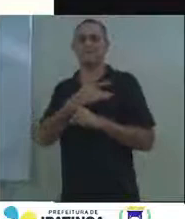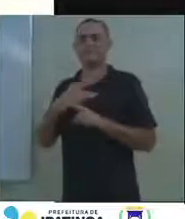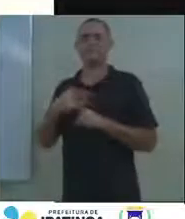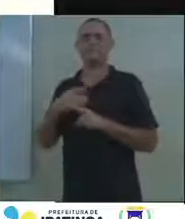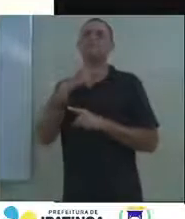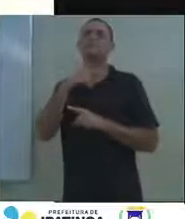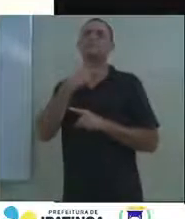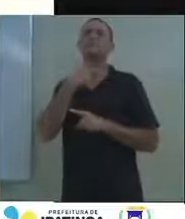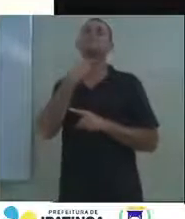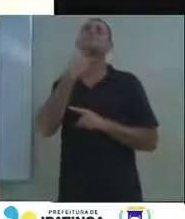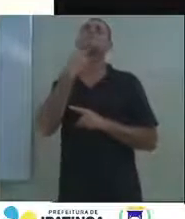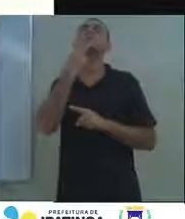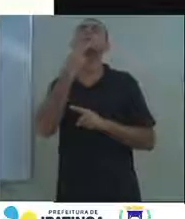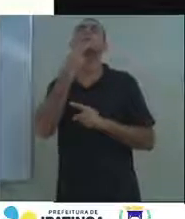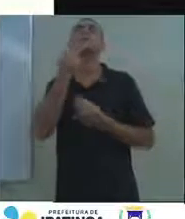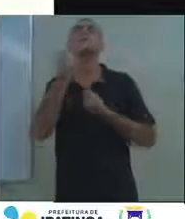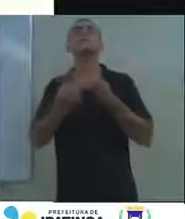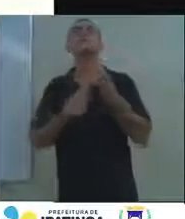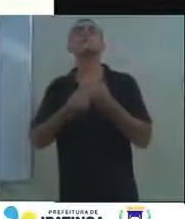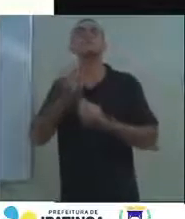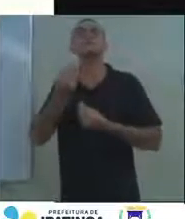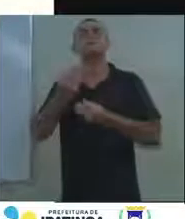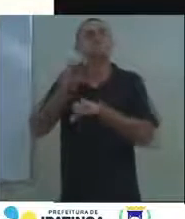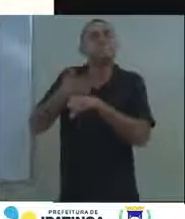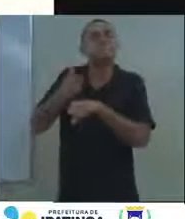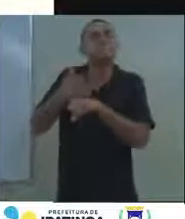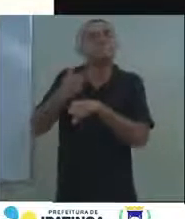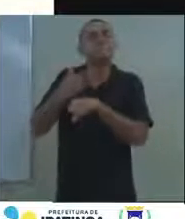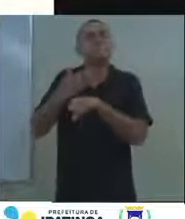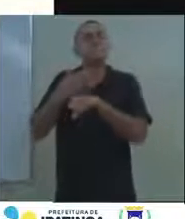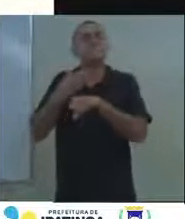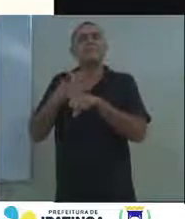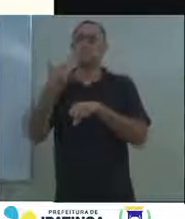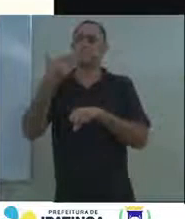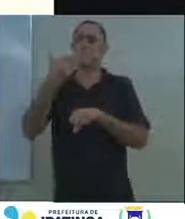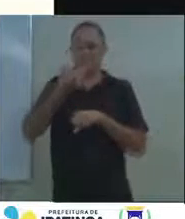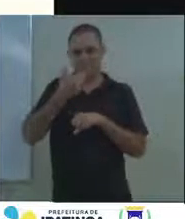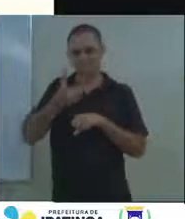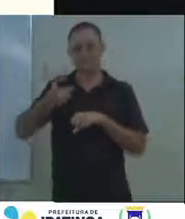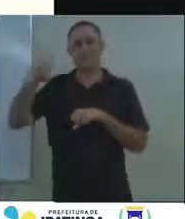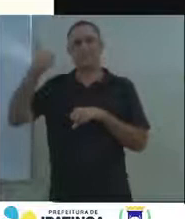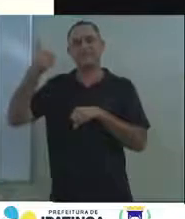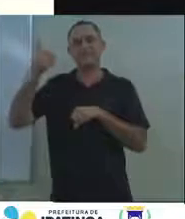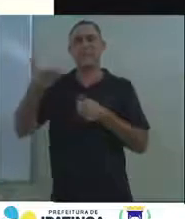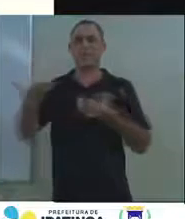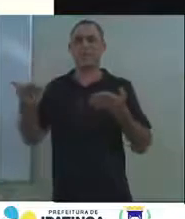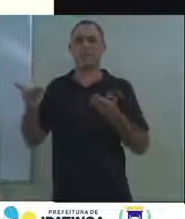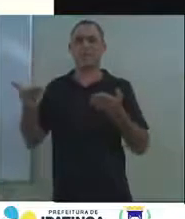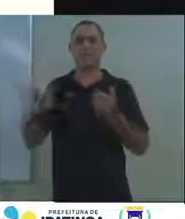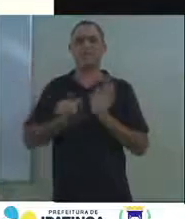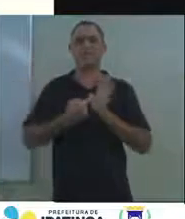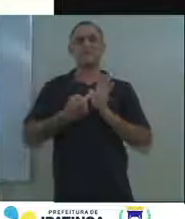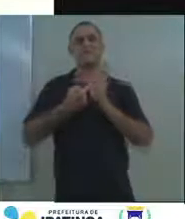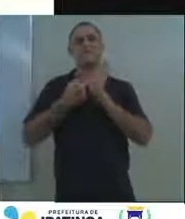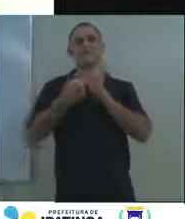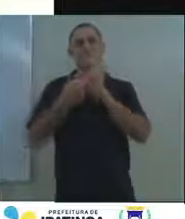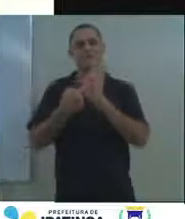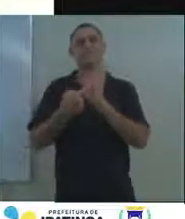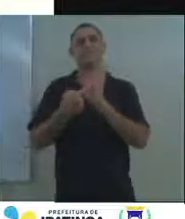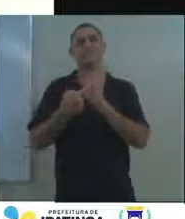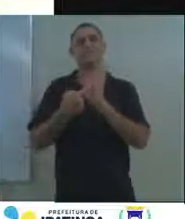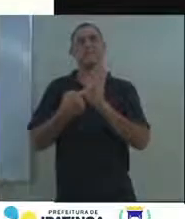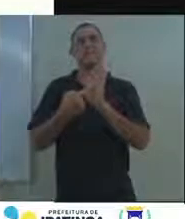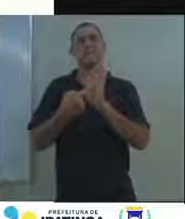quais são os exercícios que eu uso? Né? Então, é isso que eu vim trazer para vocês hoje. Tá? A